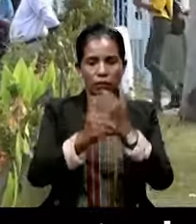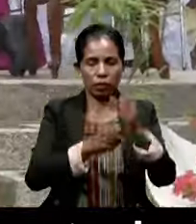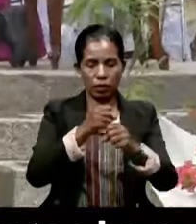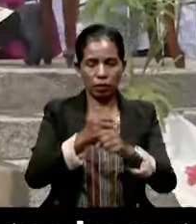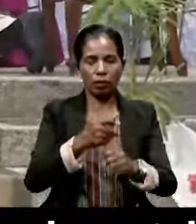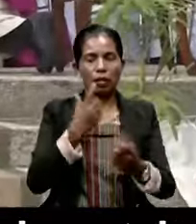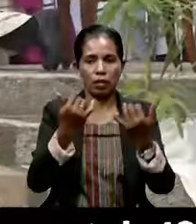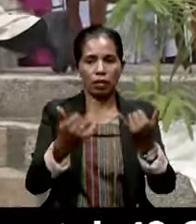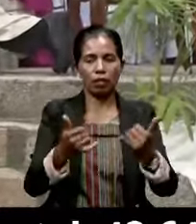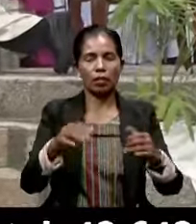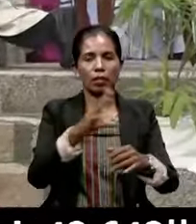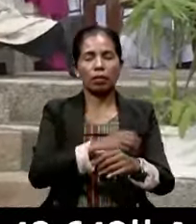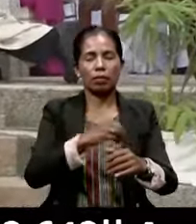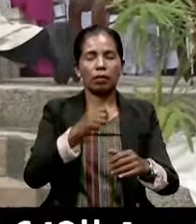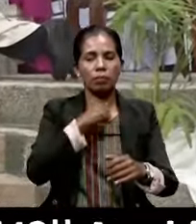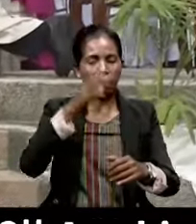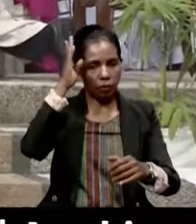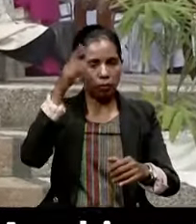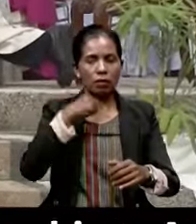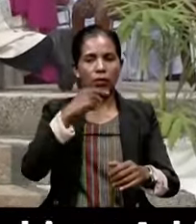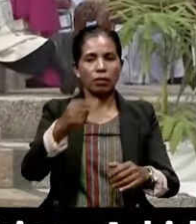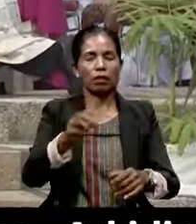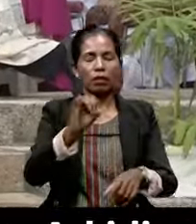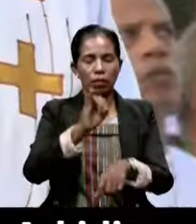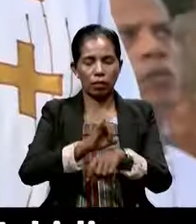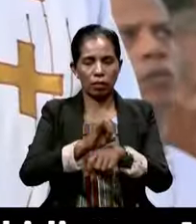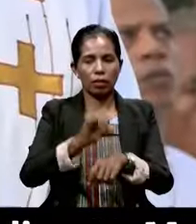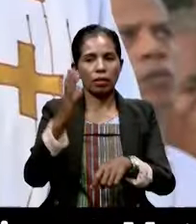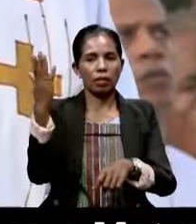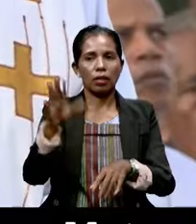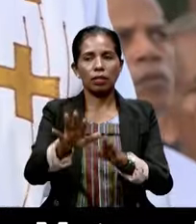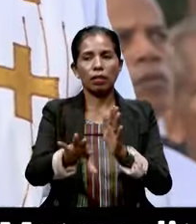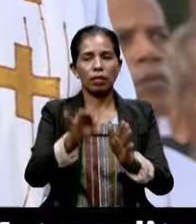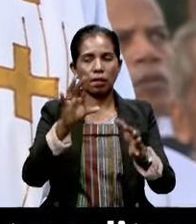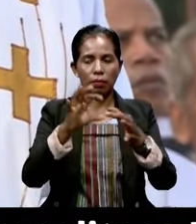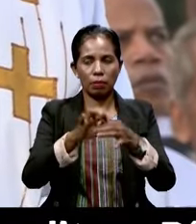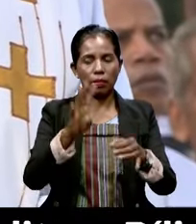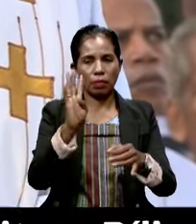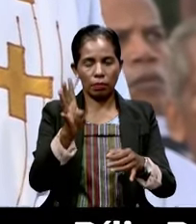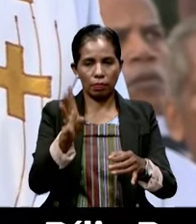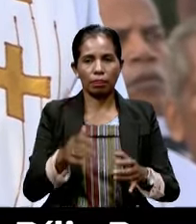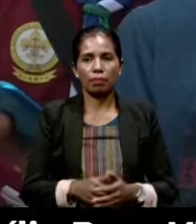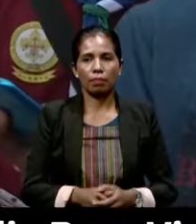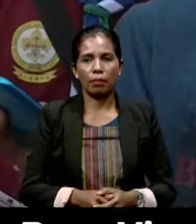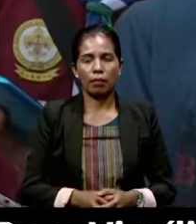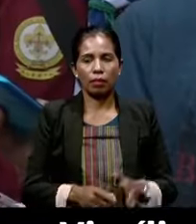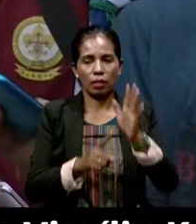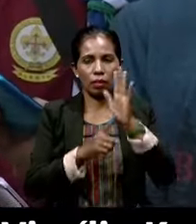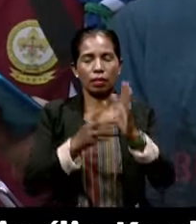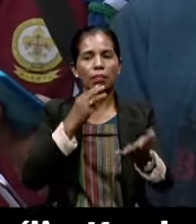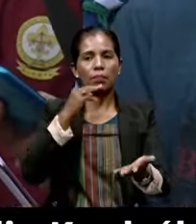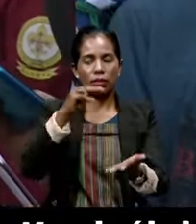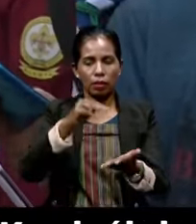Tuirnya, dadang né, Conferência Episcopal orientaona cada paróquia e a diocese, atu delega, membro na Inhat Nulo. Saiu na mos mensagem, vai